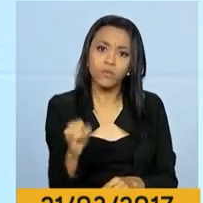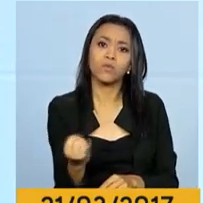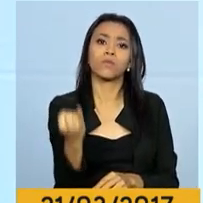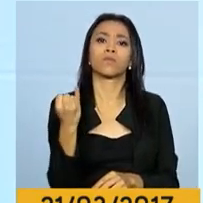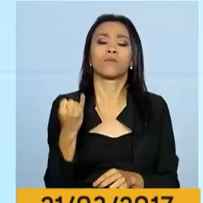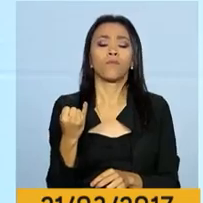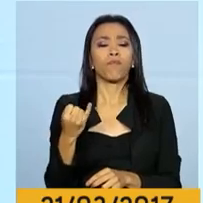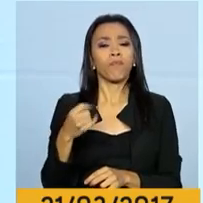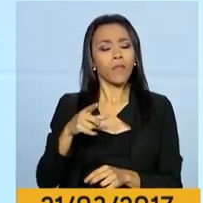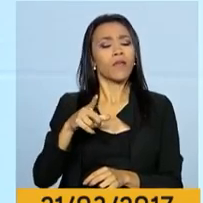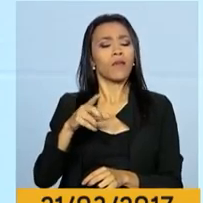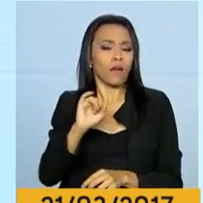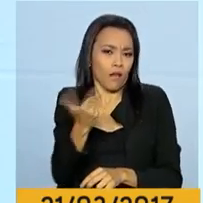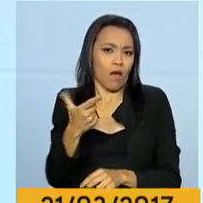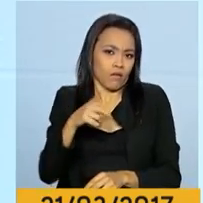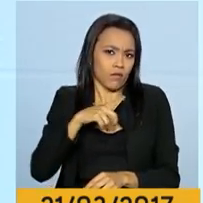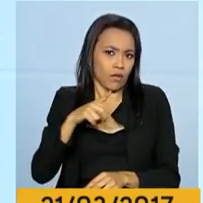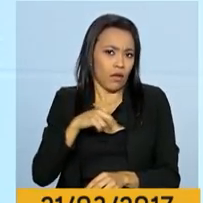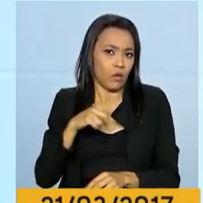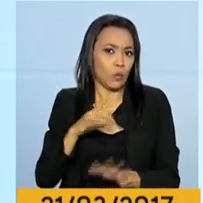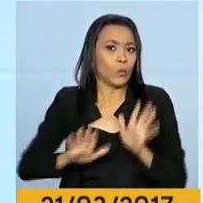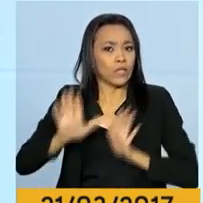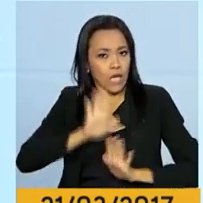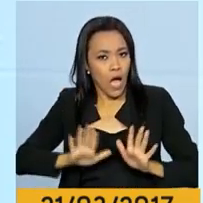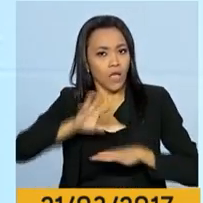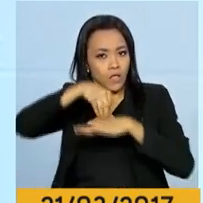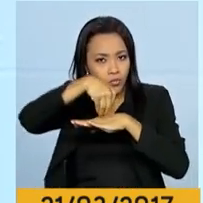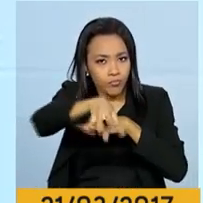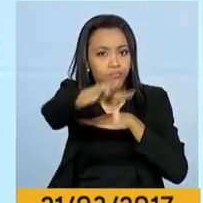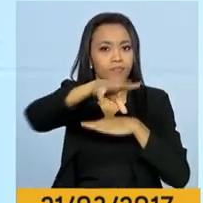embora eu tenha muita cautela em mencionar esse fato, mas